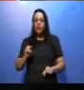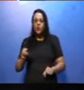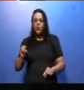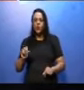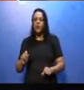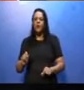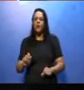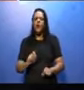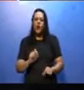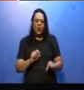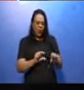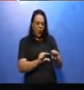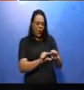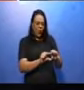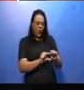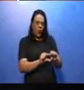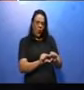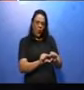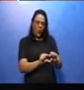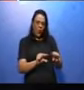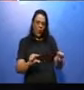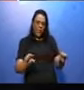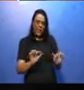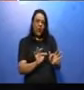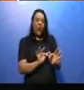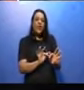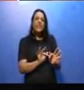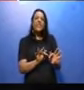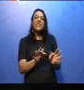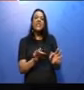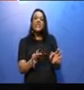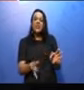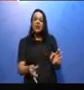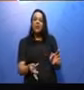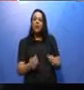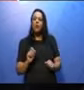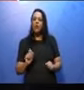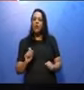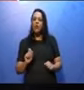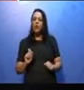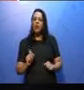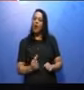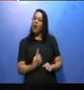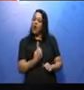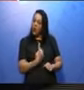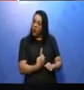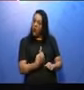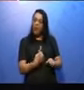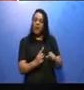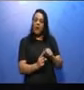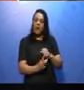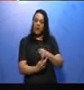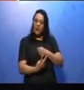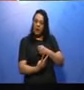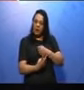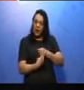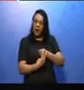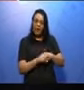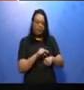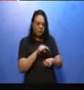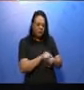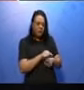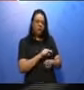Período simples. O período simples nada mais é que uma oração que possui um